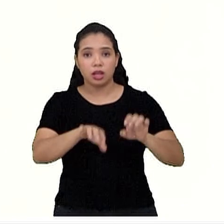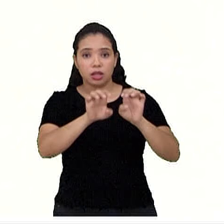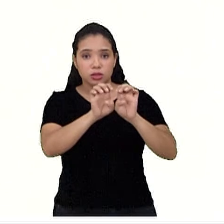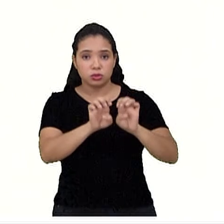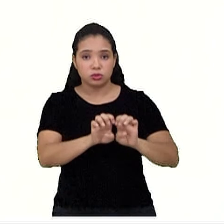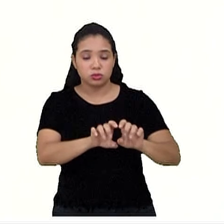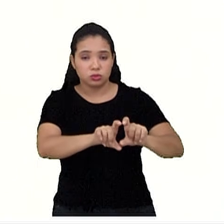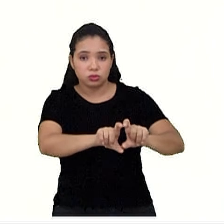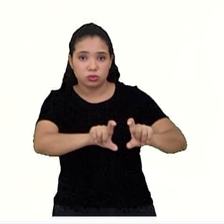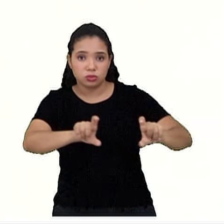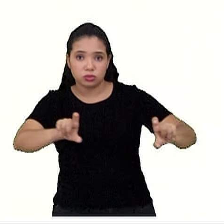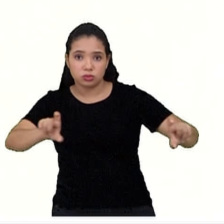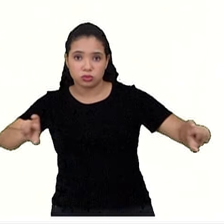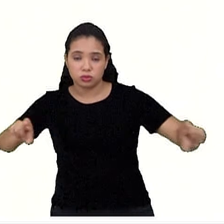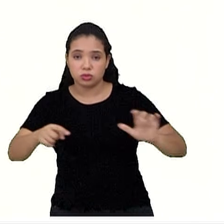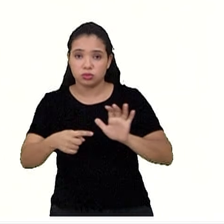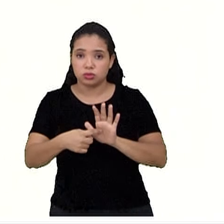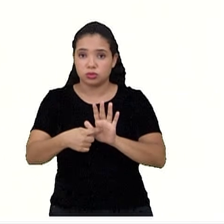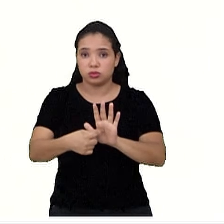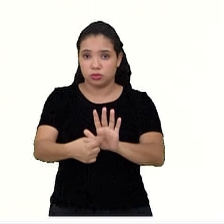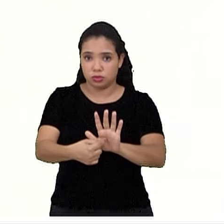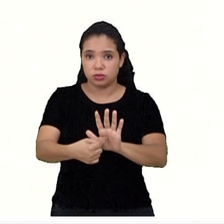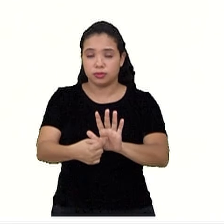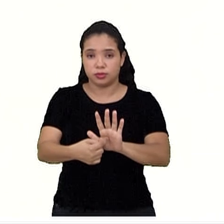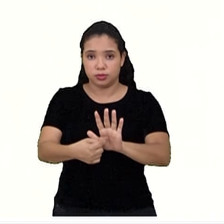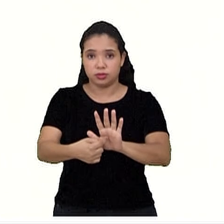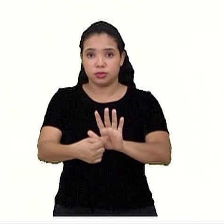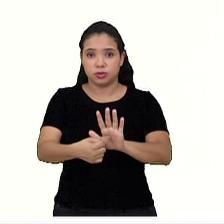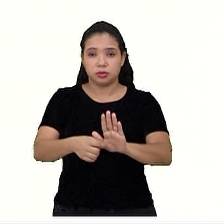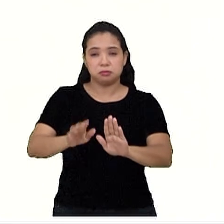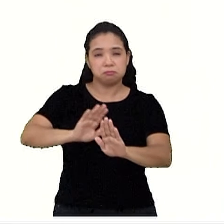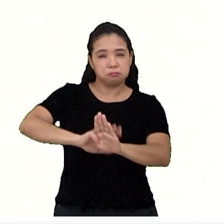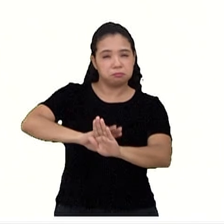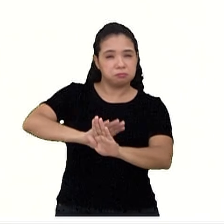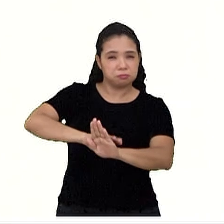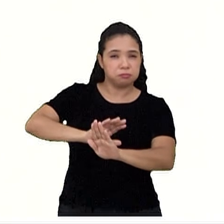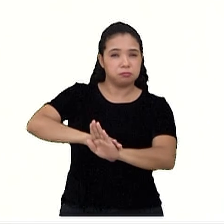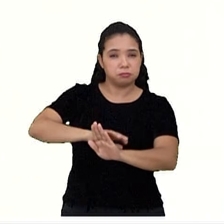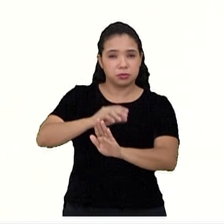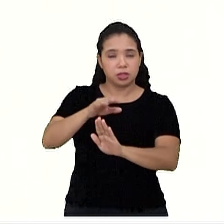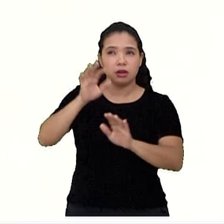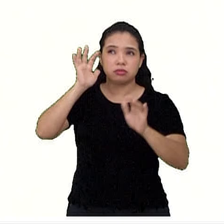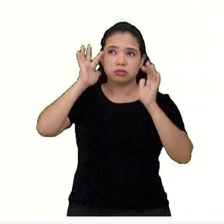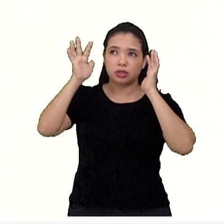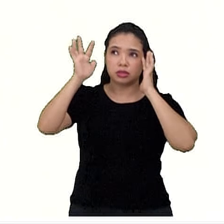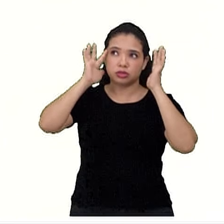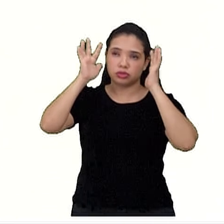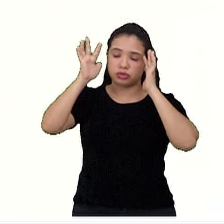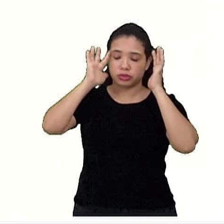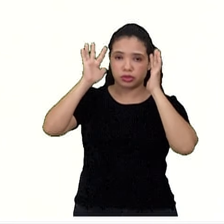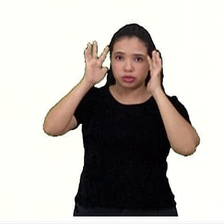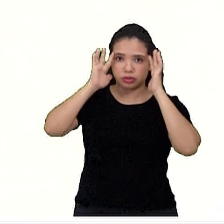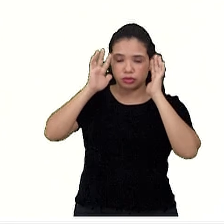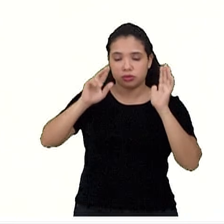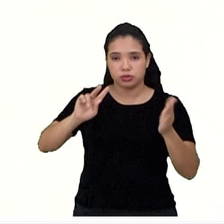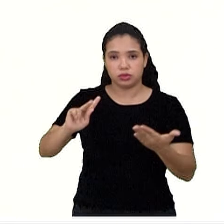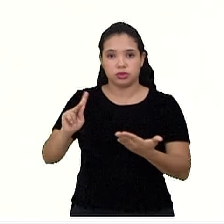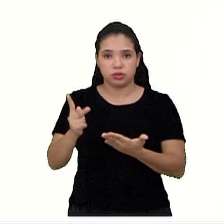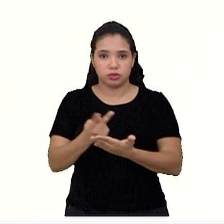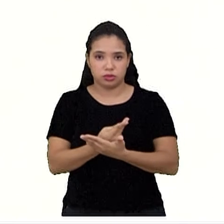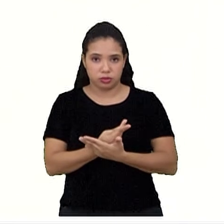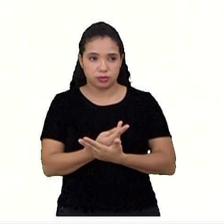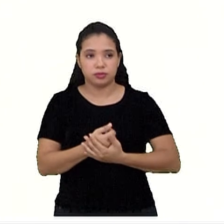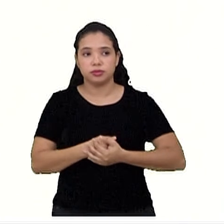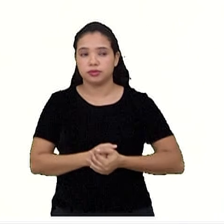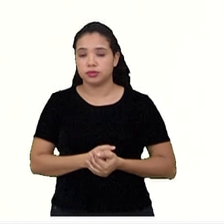normalmente apresenta situações irreais, hipotéticas, né? Então, é coisa que a gente vai imaginando lá. Os acontecimentos estão